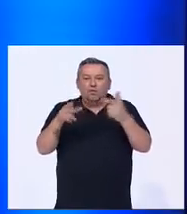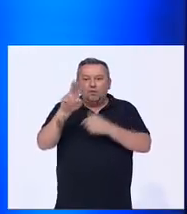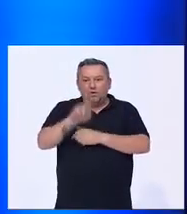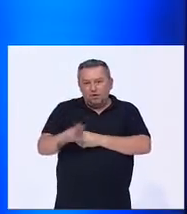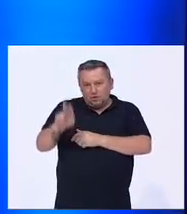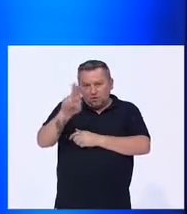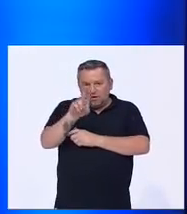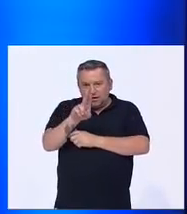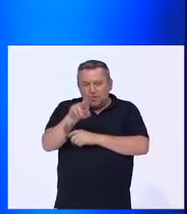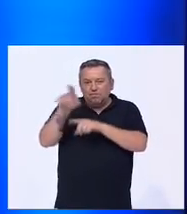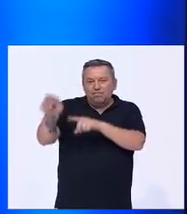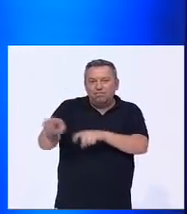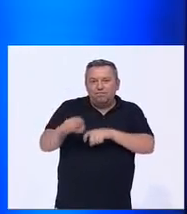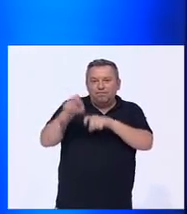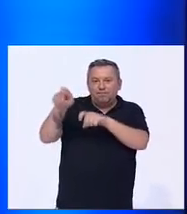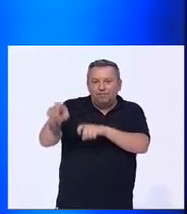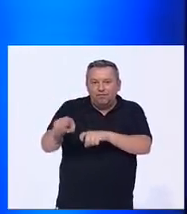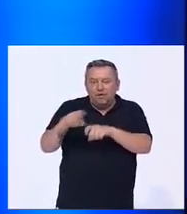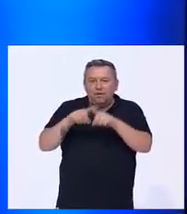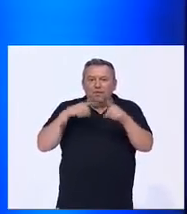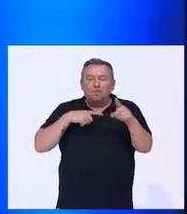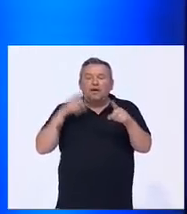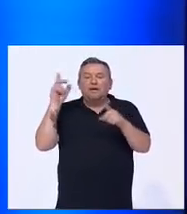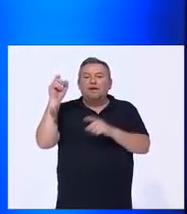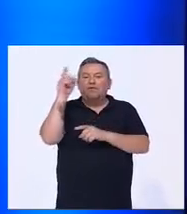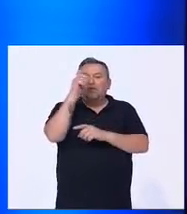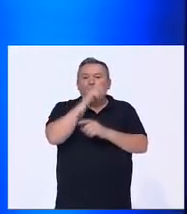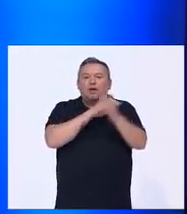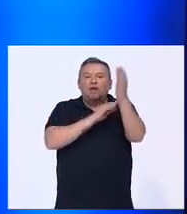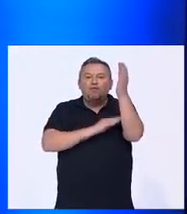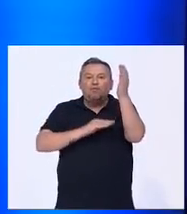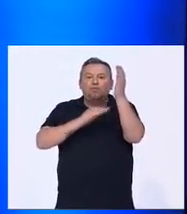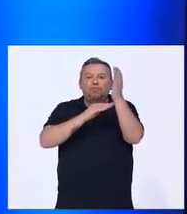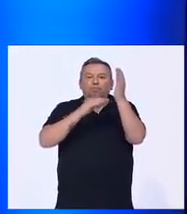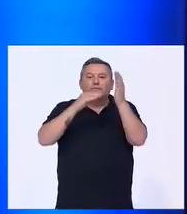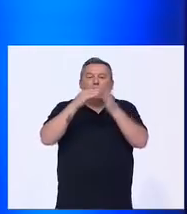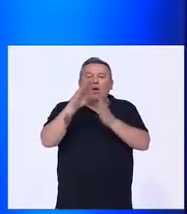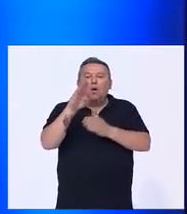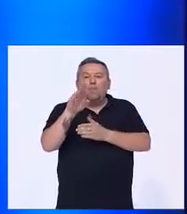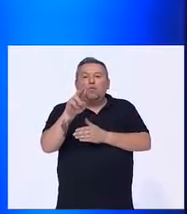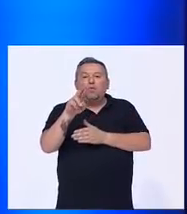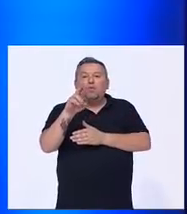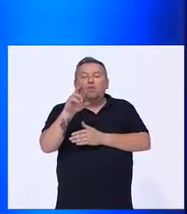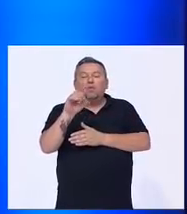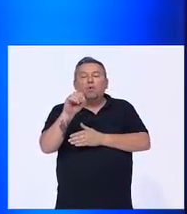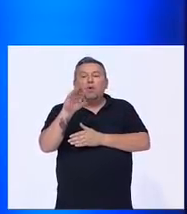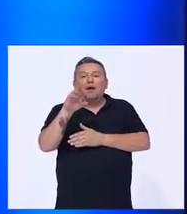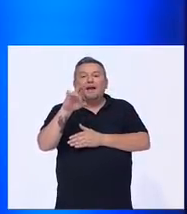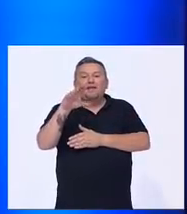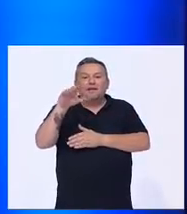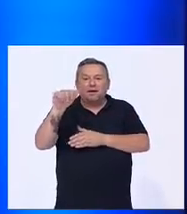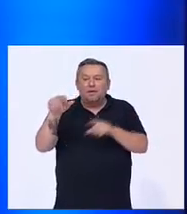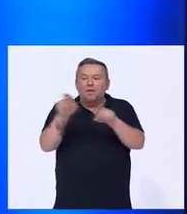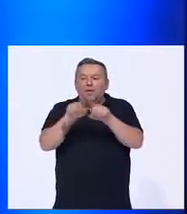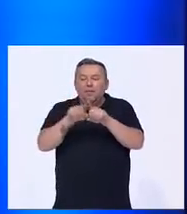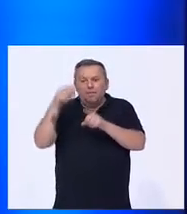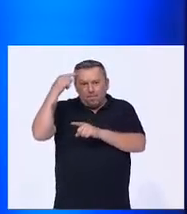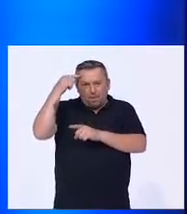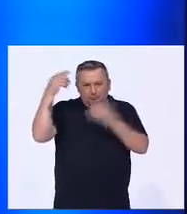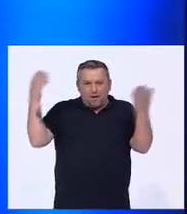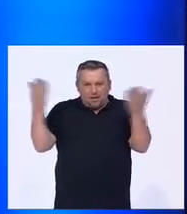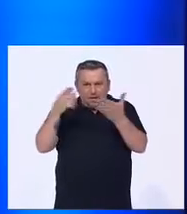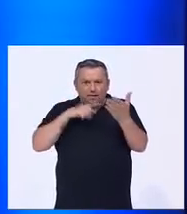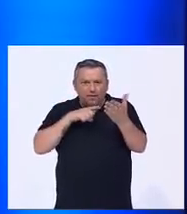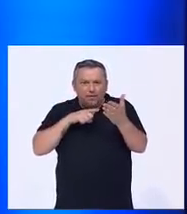no setor agropecuário. Burocracia nas liberações que tem de um modo geral. Hoje, eu fiquei surpresa, eu